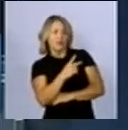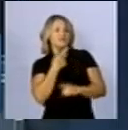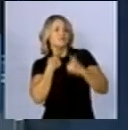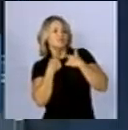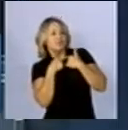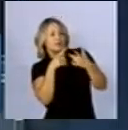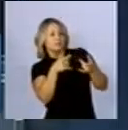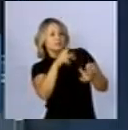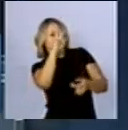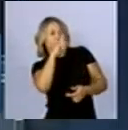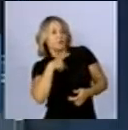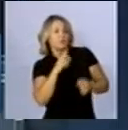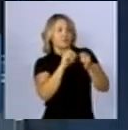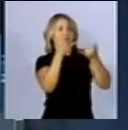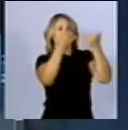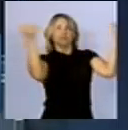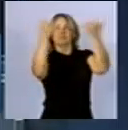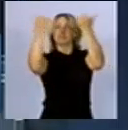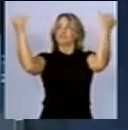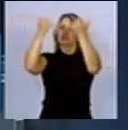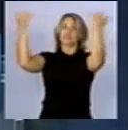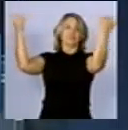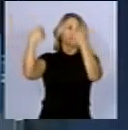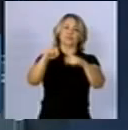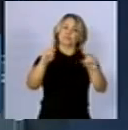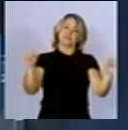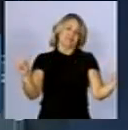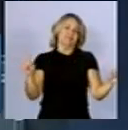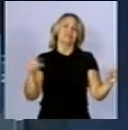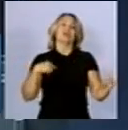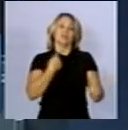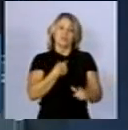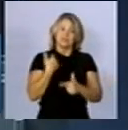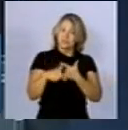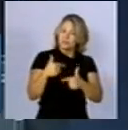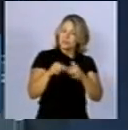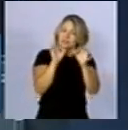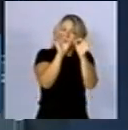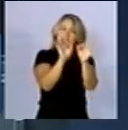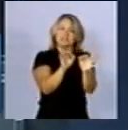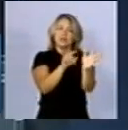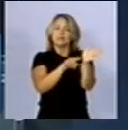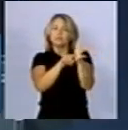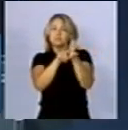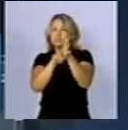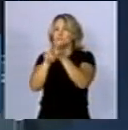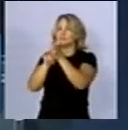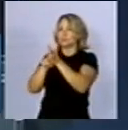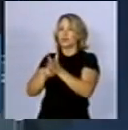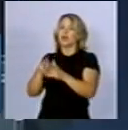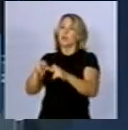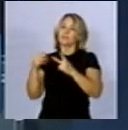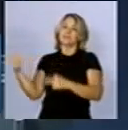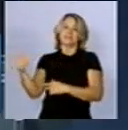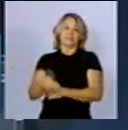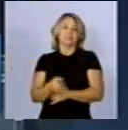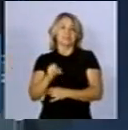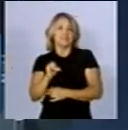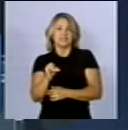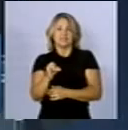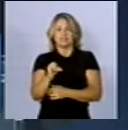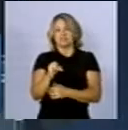e sair fazendo linha desnecessária, né? né? Na verdade a gente atua com muito rigor e é por isso que a gente tá aqui, senão a gente não